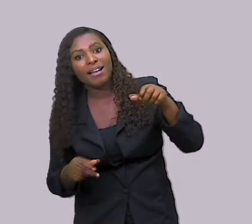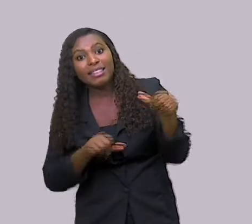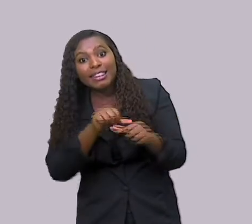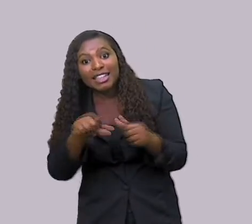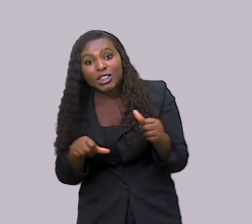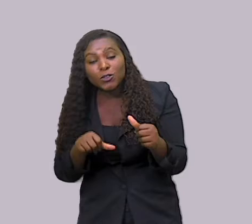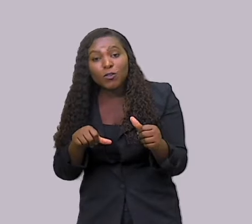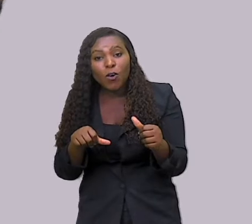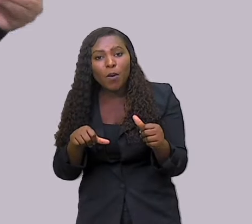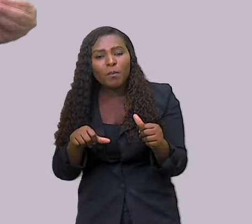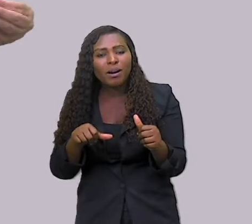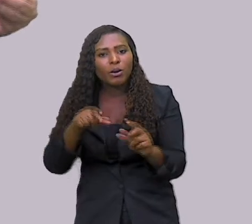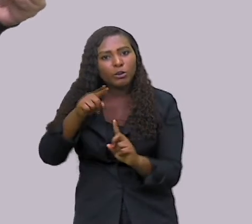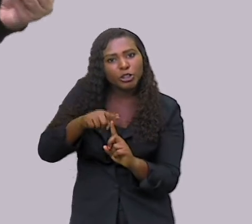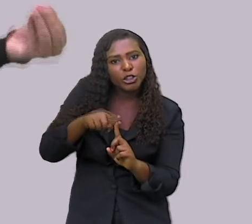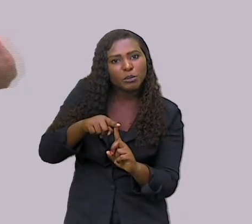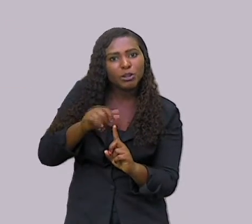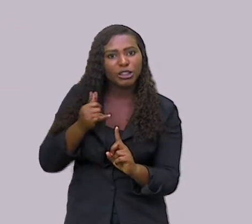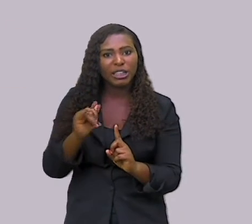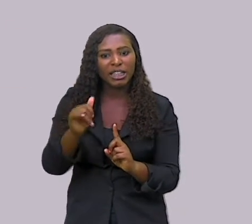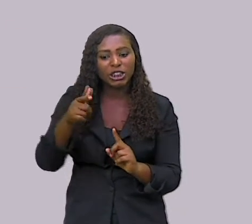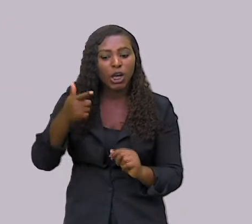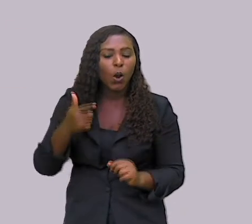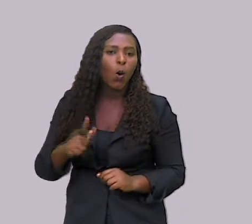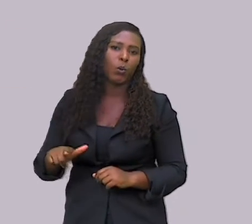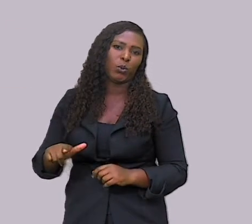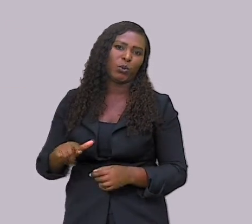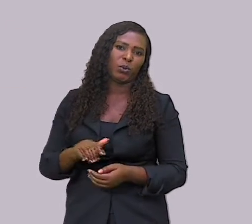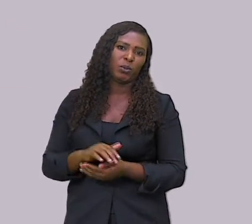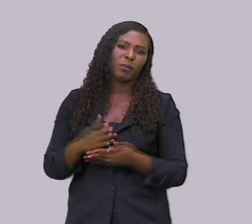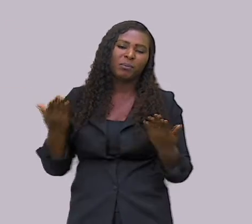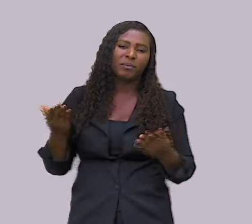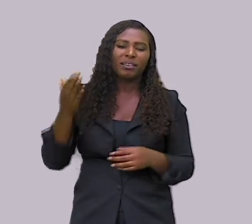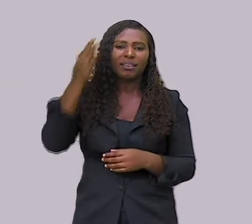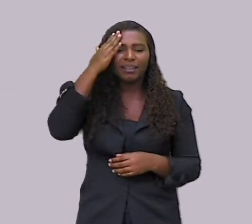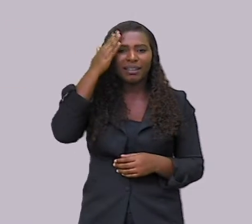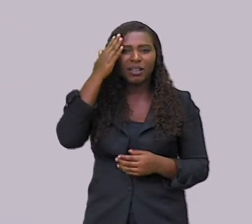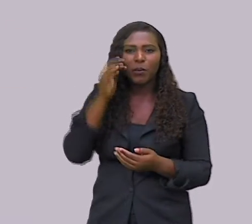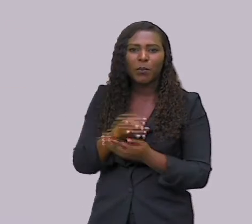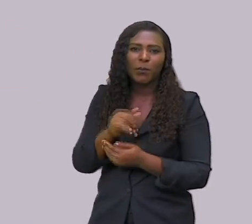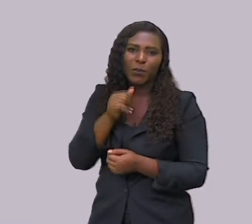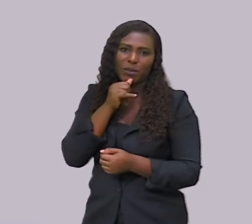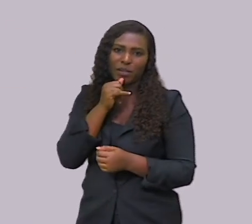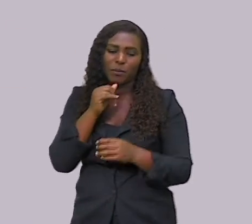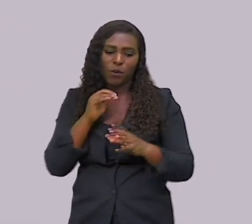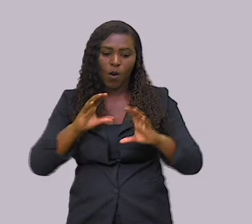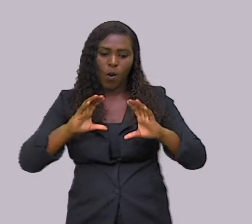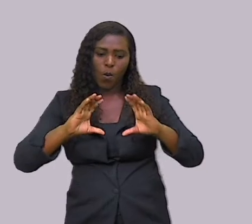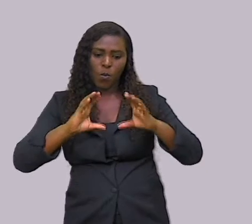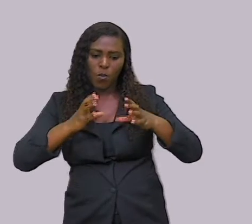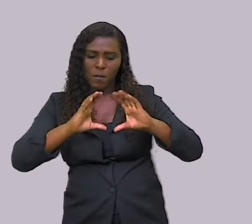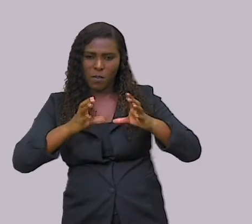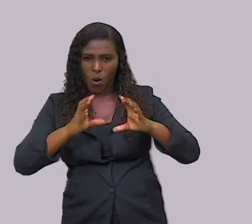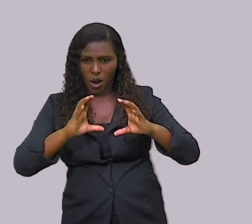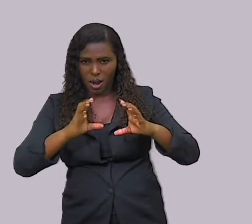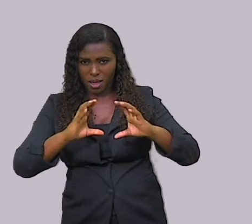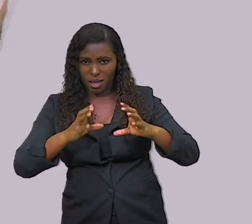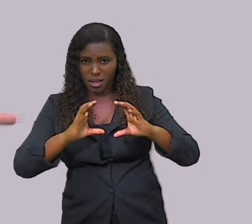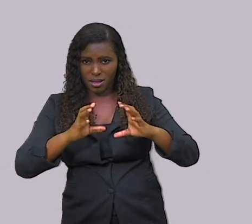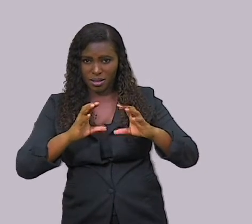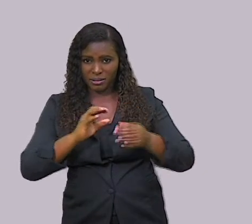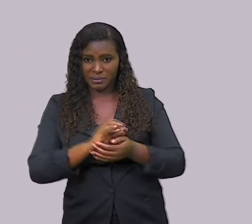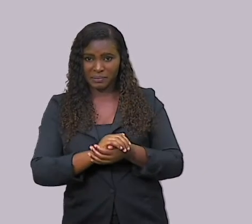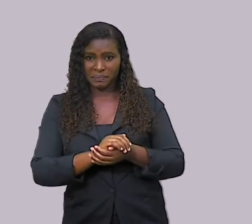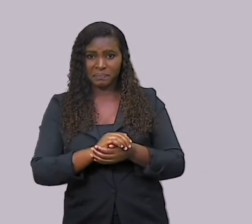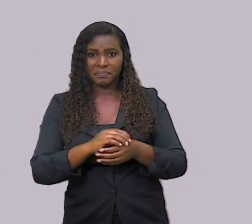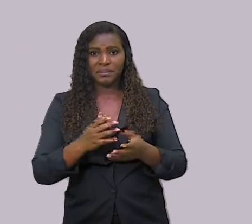mola comprida também tem energia mecânica potencial. Ao ser solta, ela se